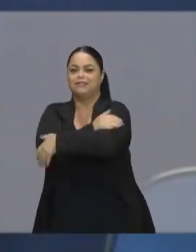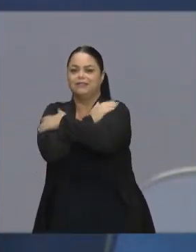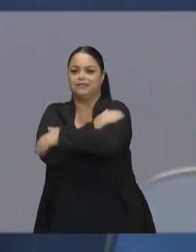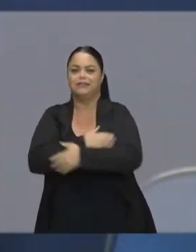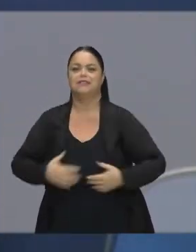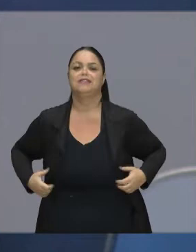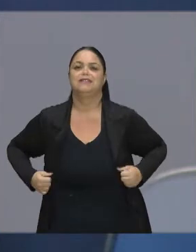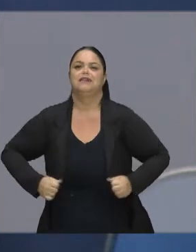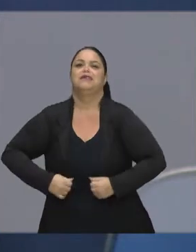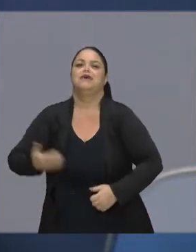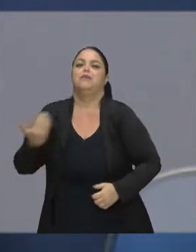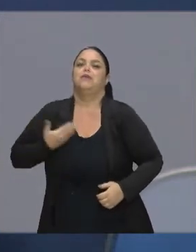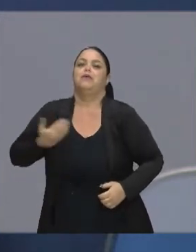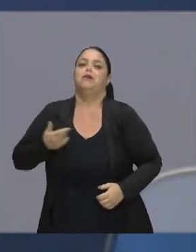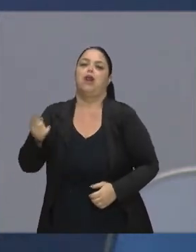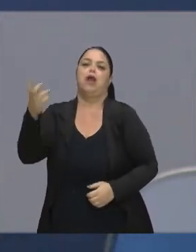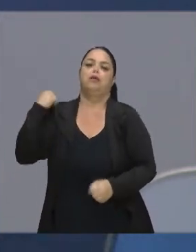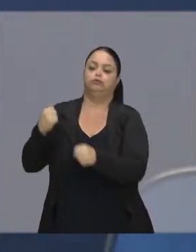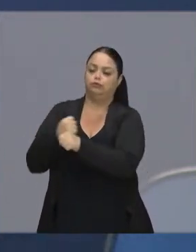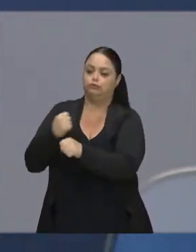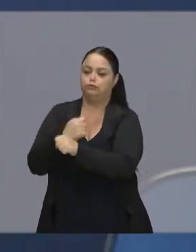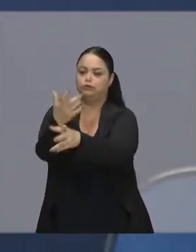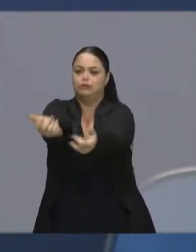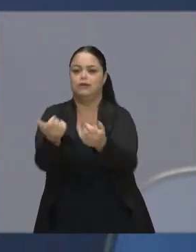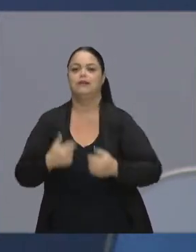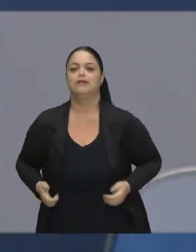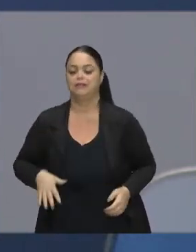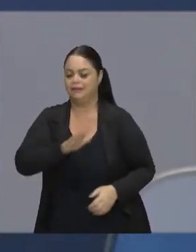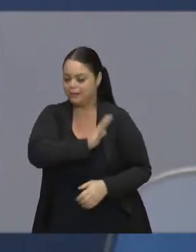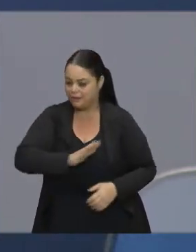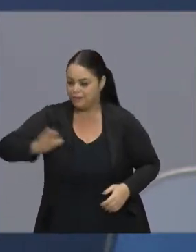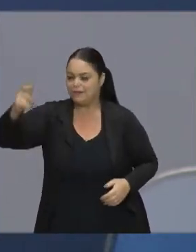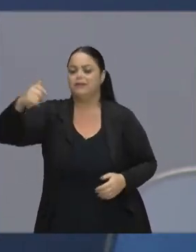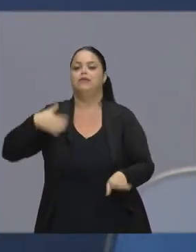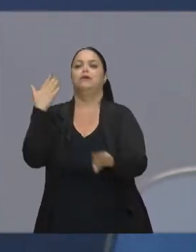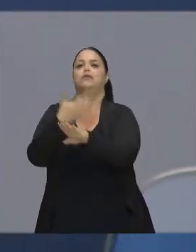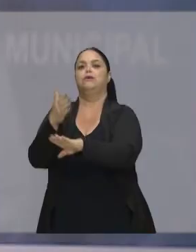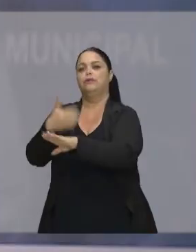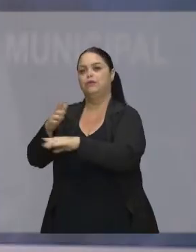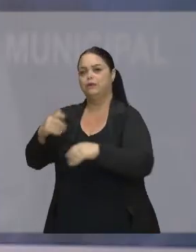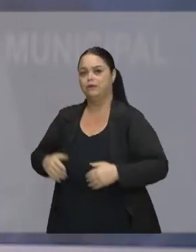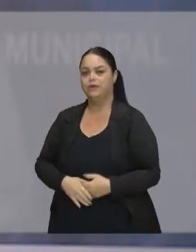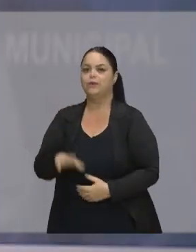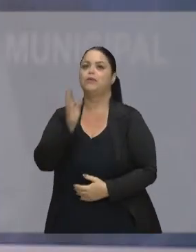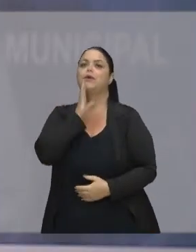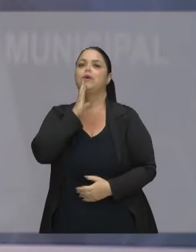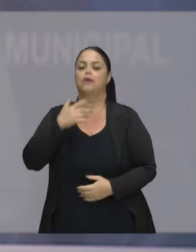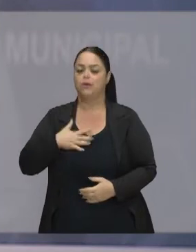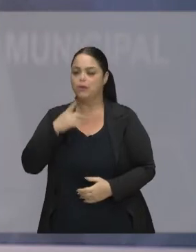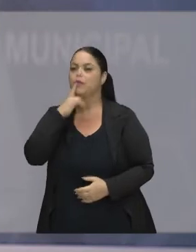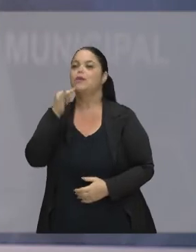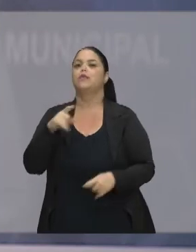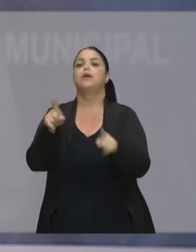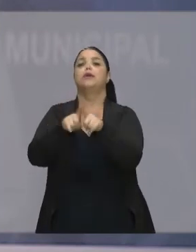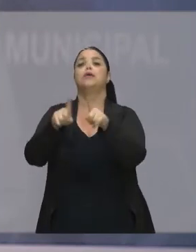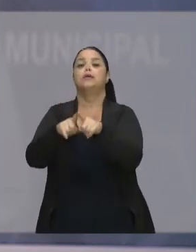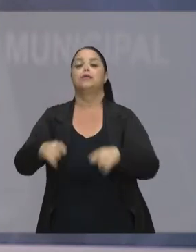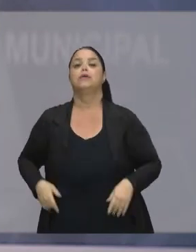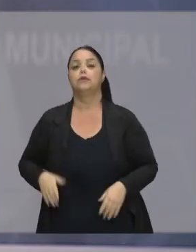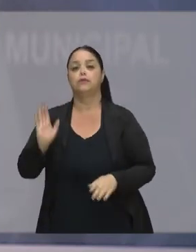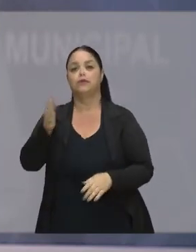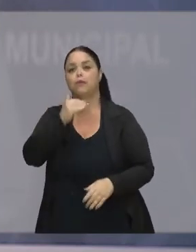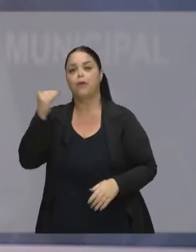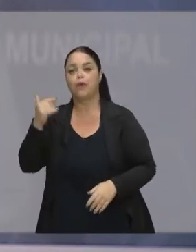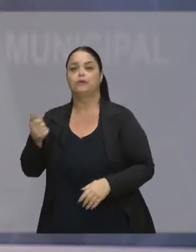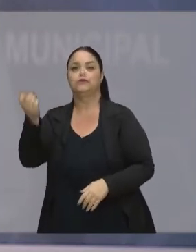Que você é um amigo meu há muitos anos, desde a infância, aí, participou junto, conheceu muito meu pai também, falecido já